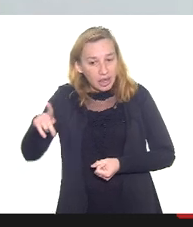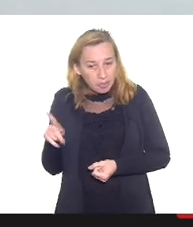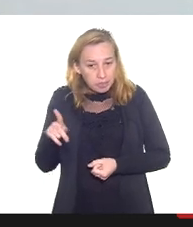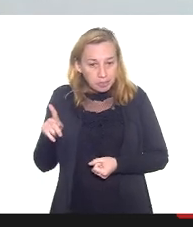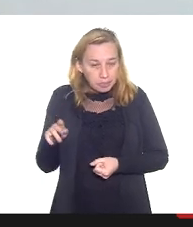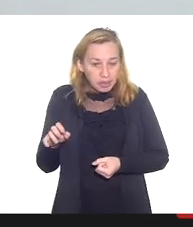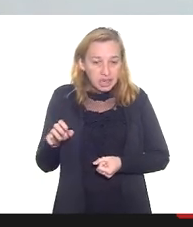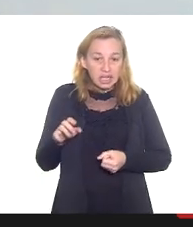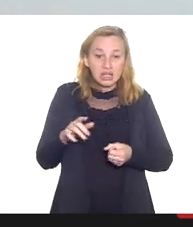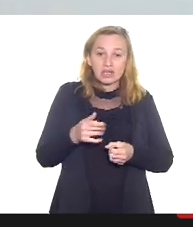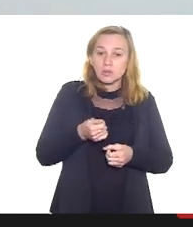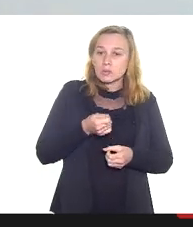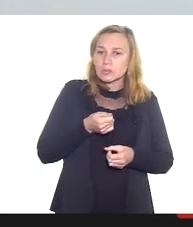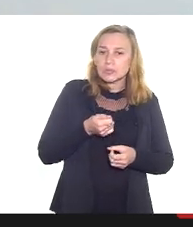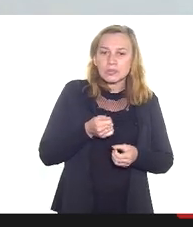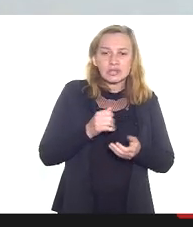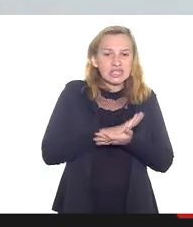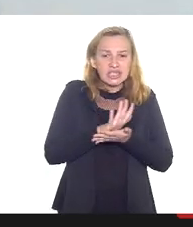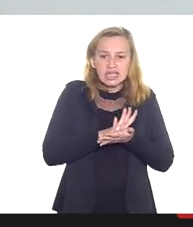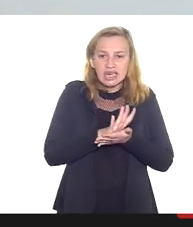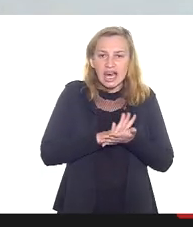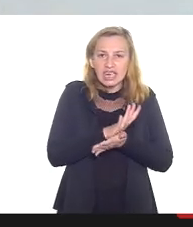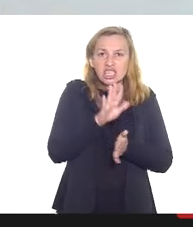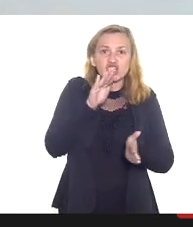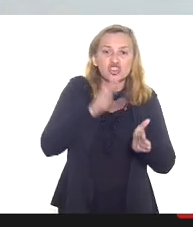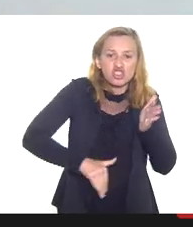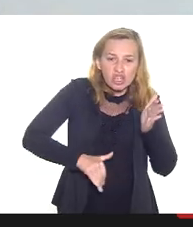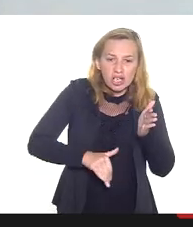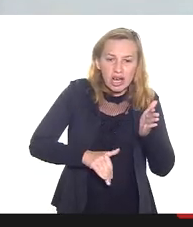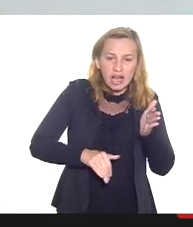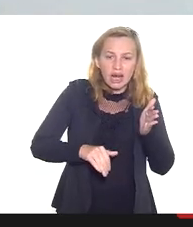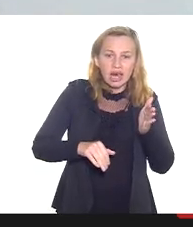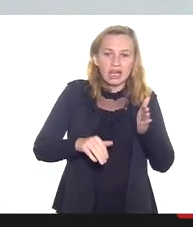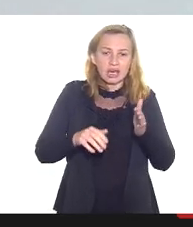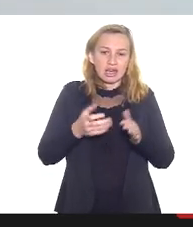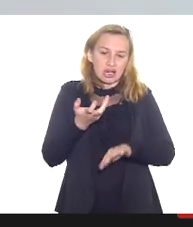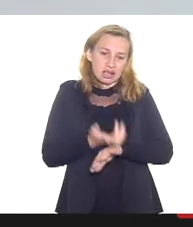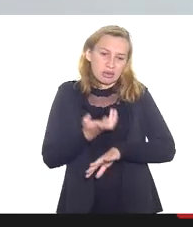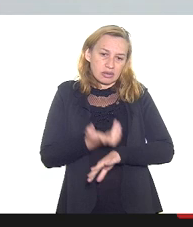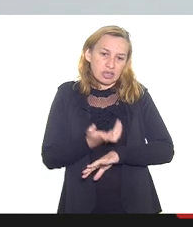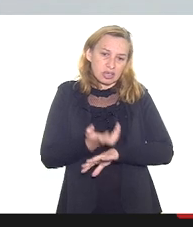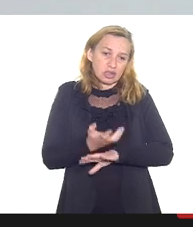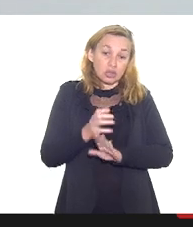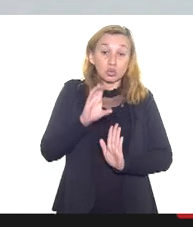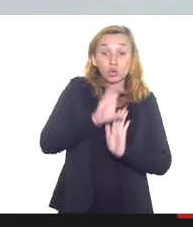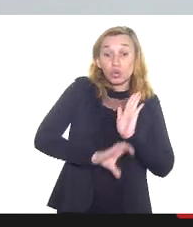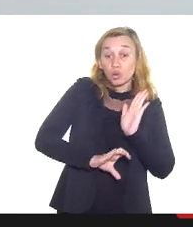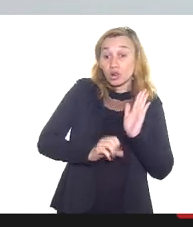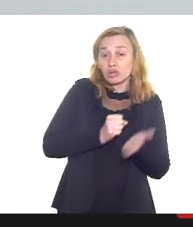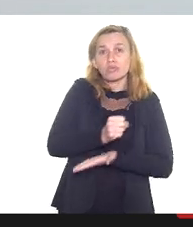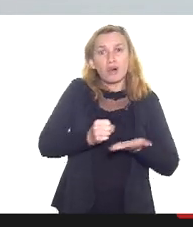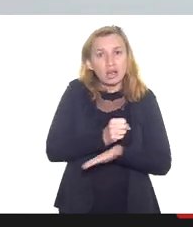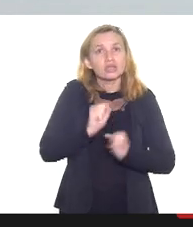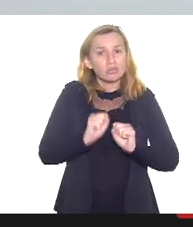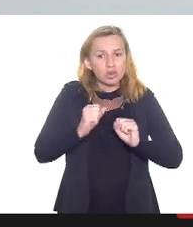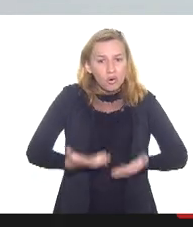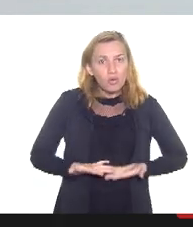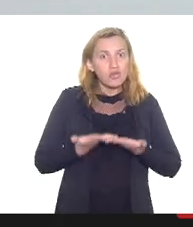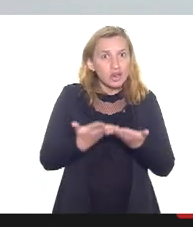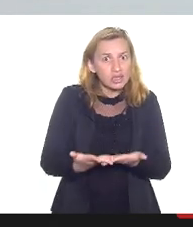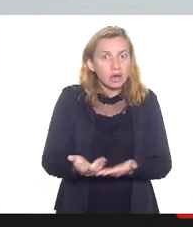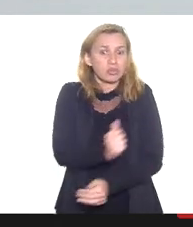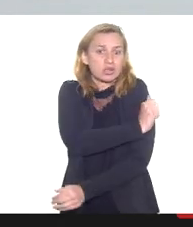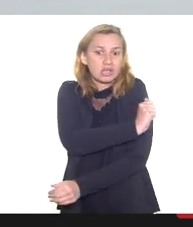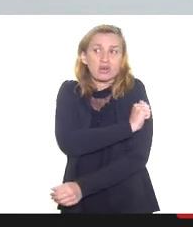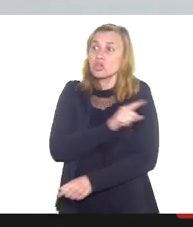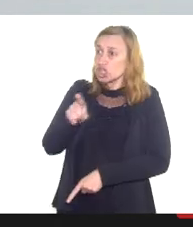nenhuma disciplina a menos no básico, né? No currículo básico, que a gente possa ofertar para os alunos, eles